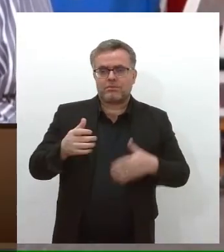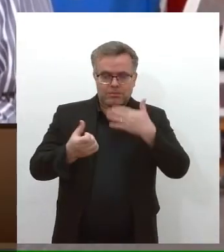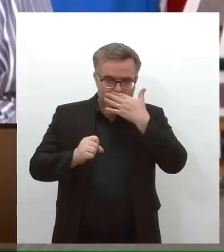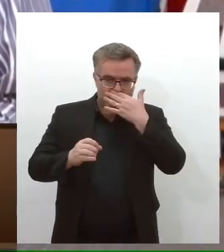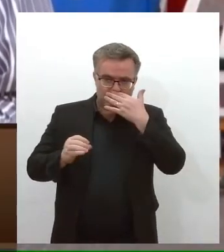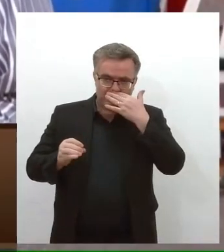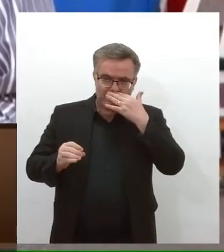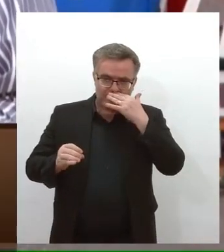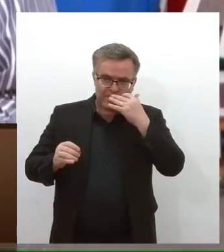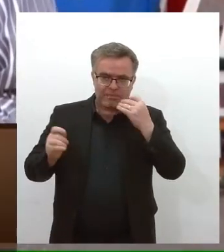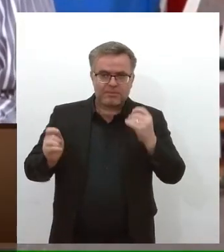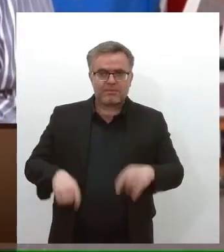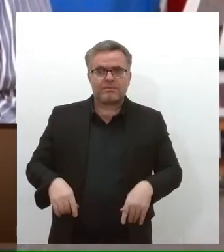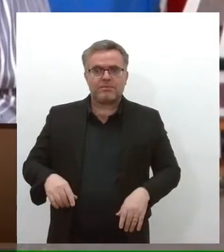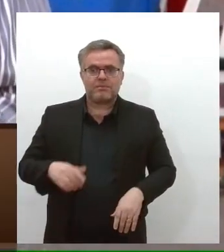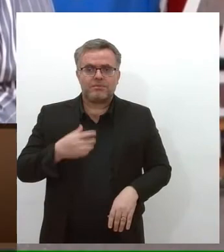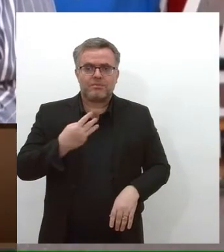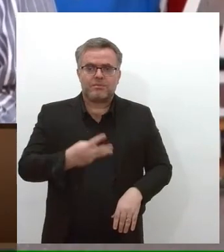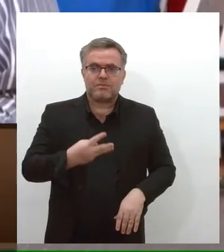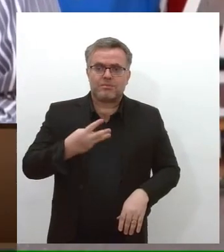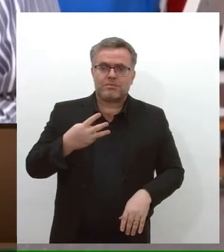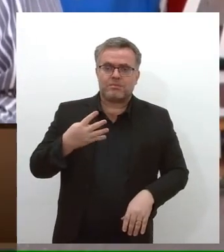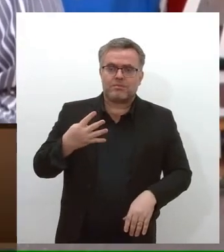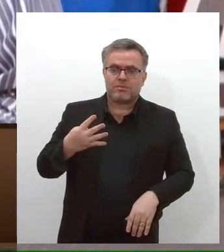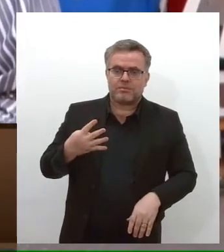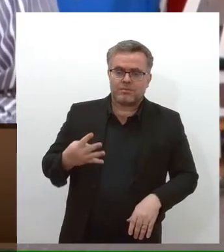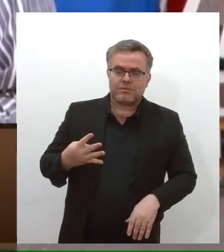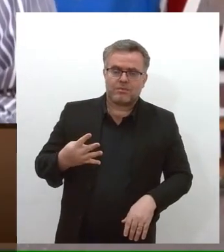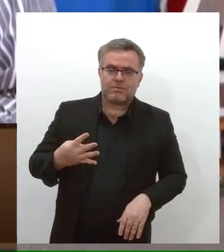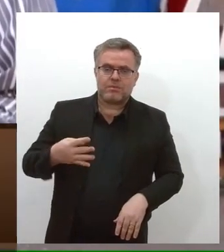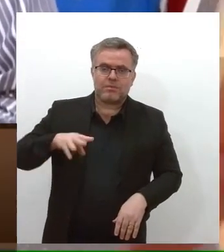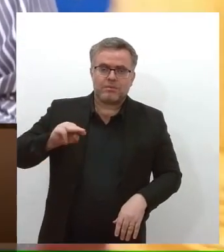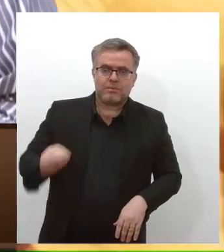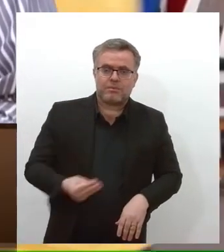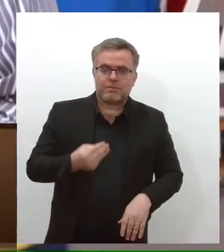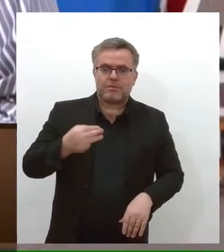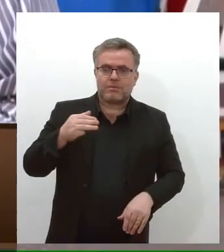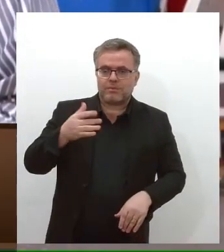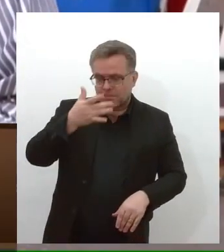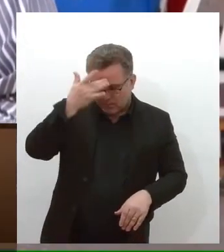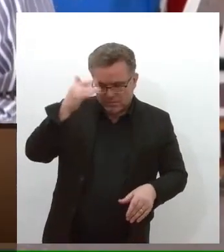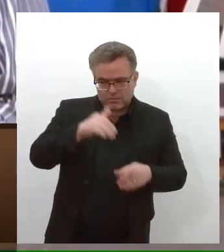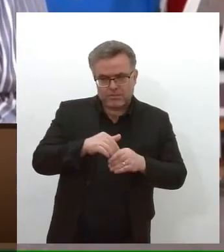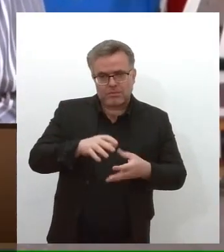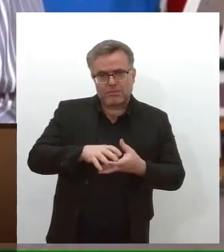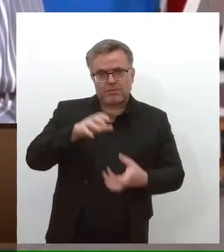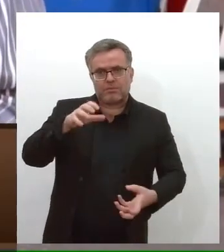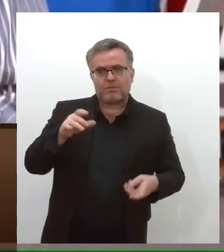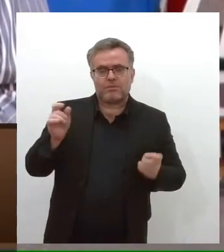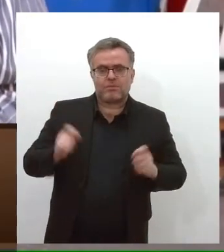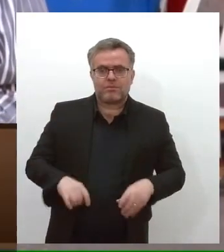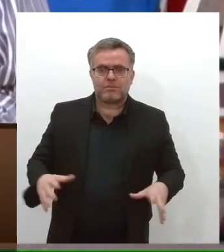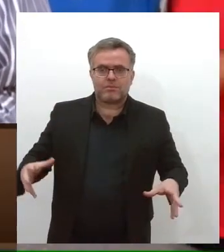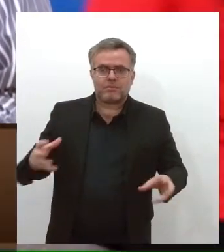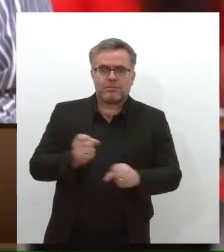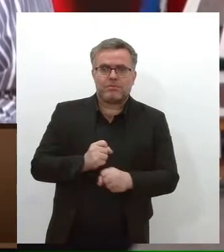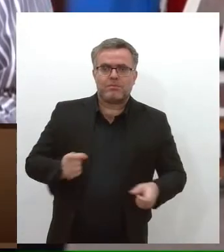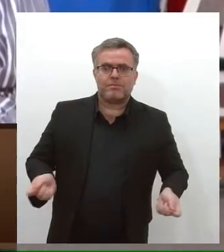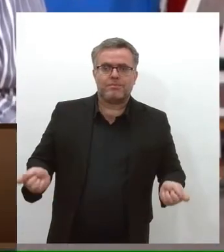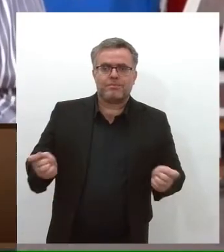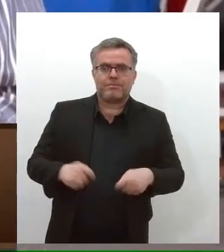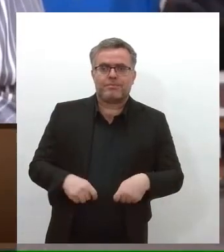de 34 mil eleitores. Ou seja, se juntarmos as duas faixas etárias de idosos, com